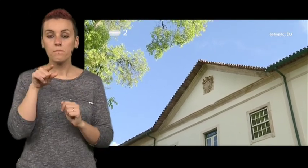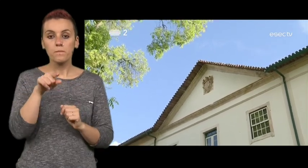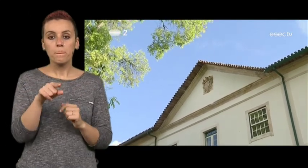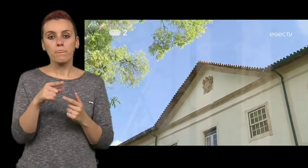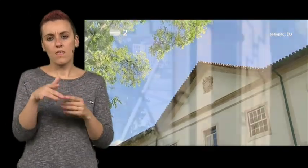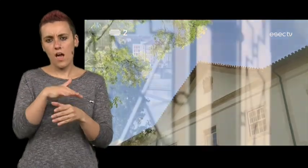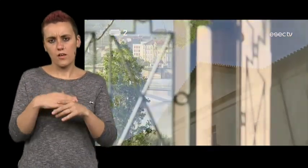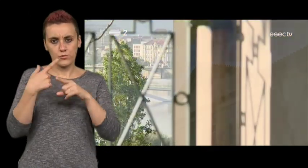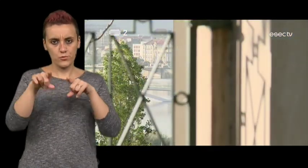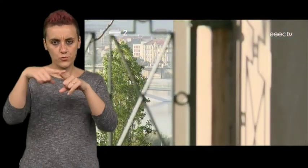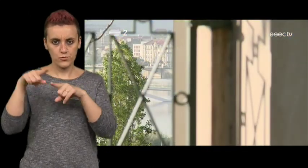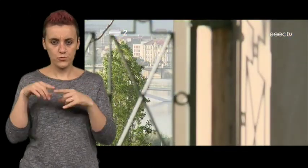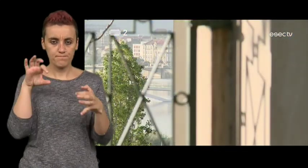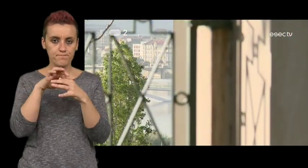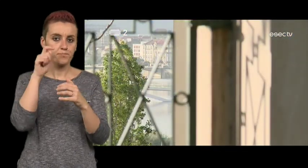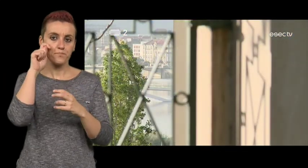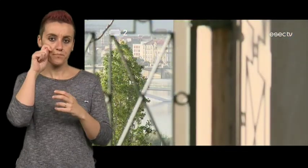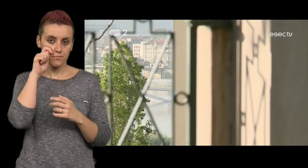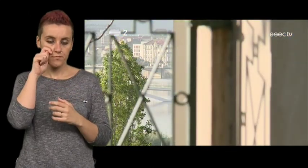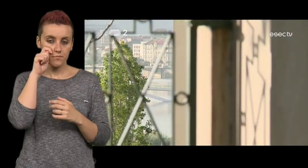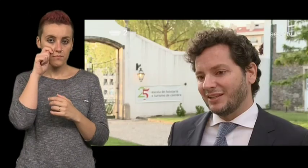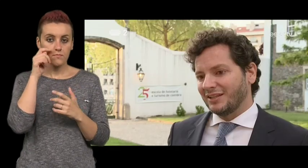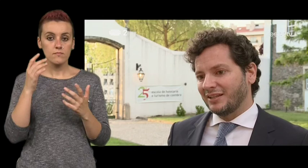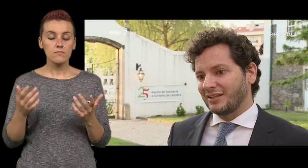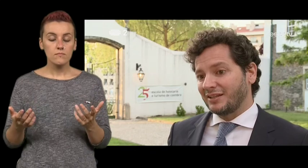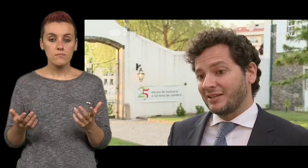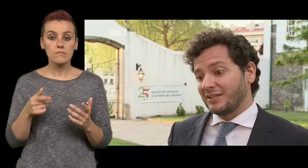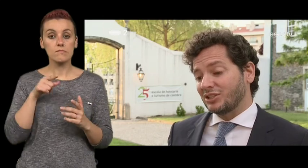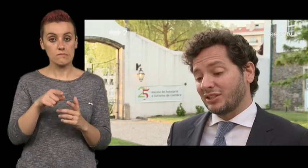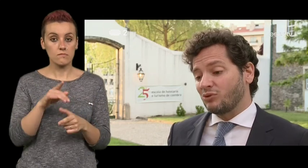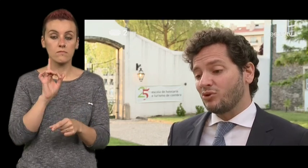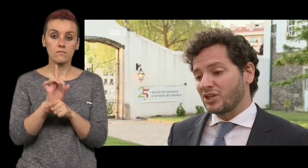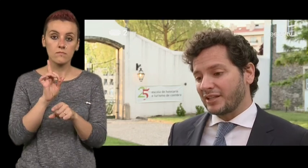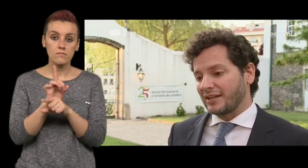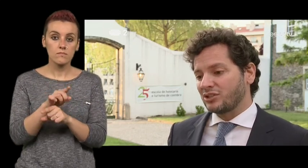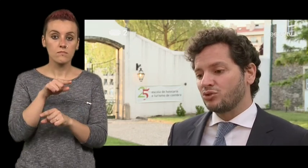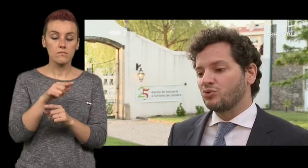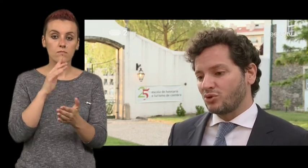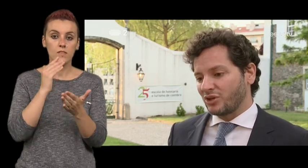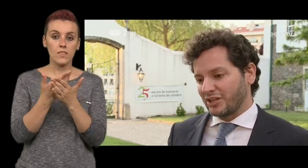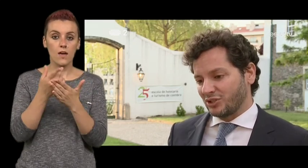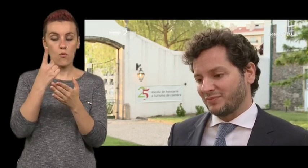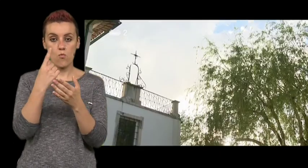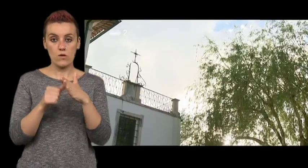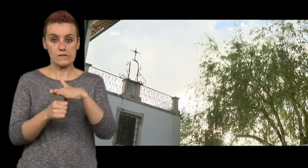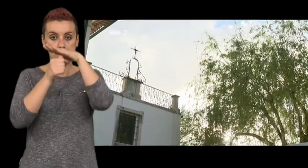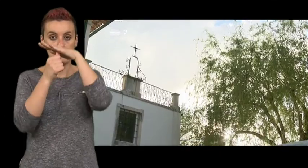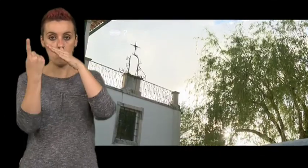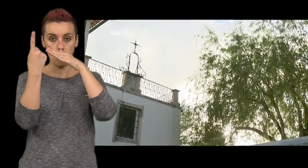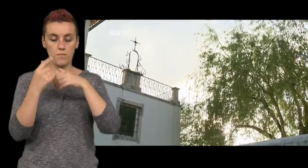Portanto, tem uma série de valências relacionadas com o turismo que estão concentradas num só organismo.